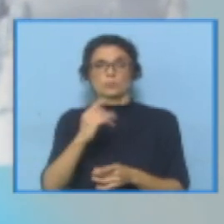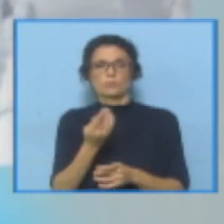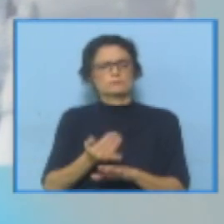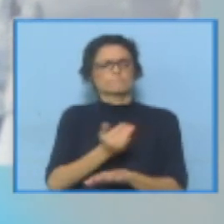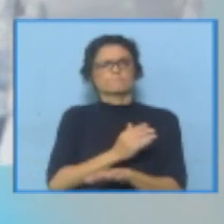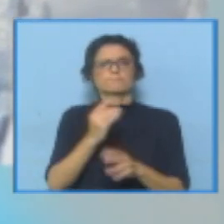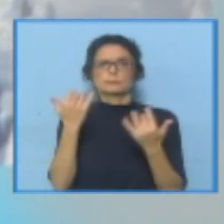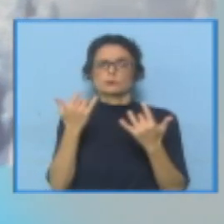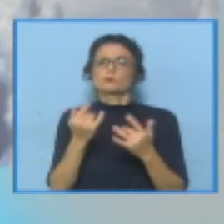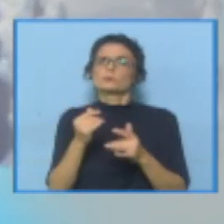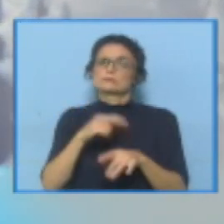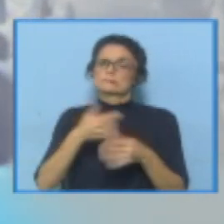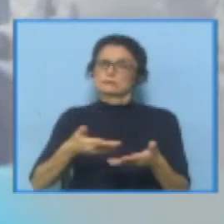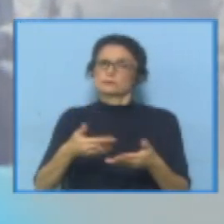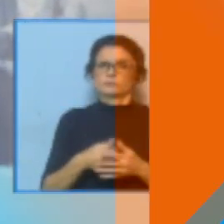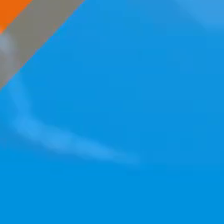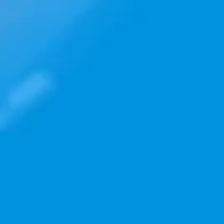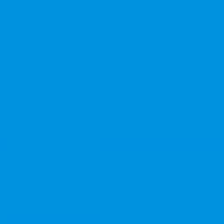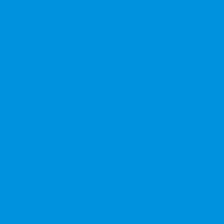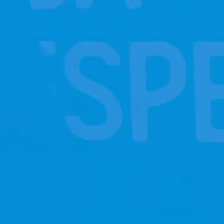mostramos-lhe notícias que marcam a atualidade.